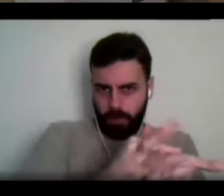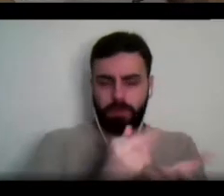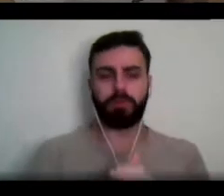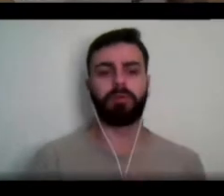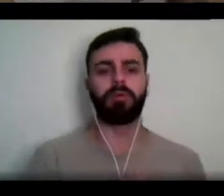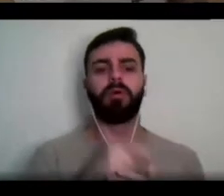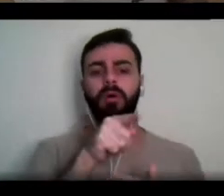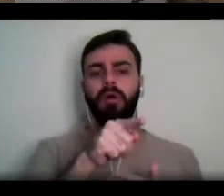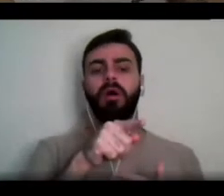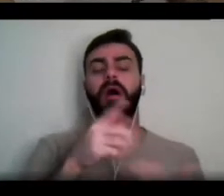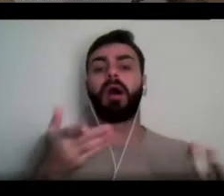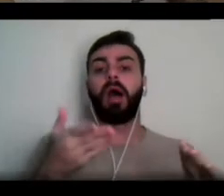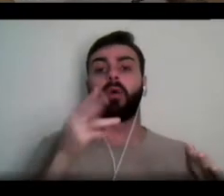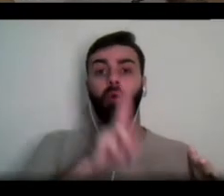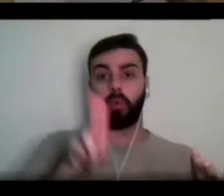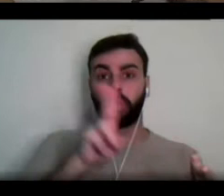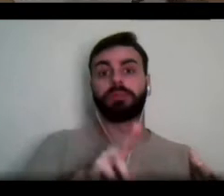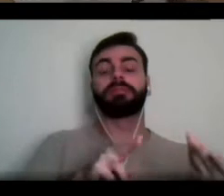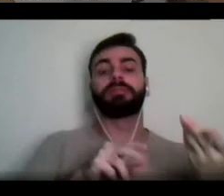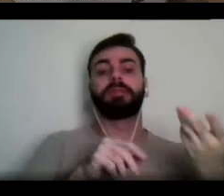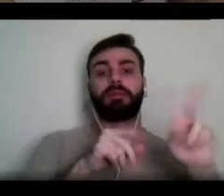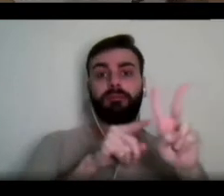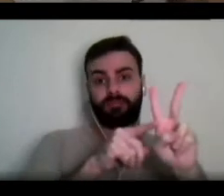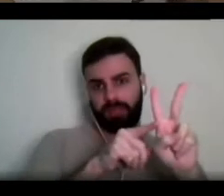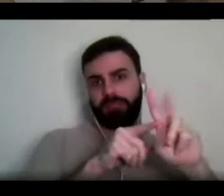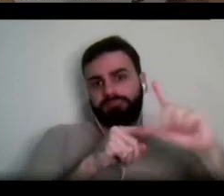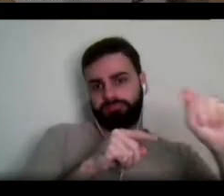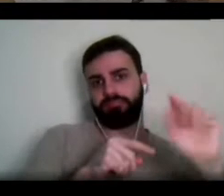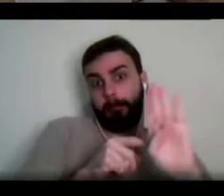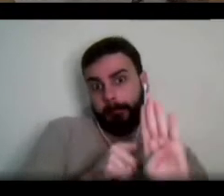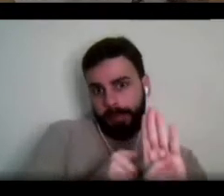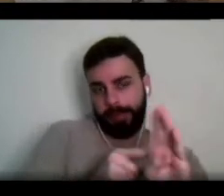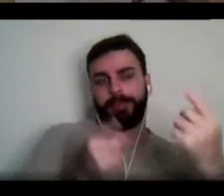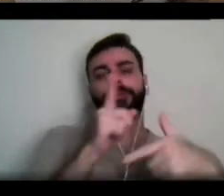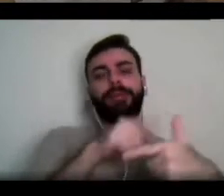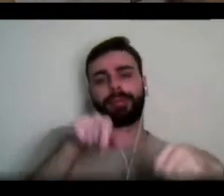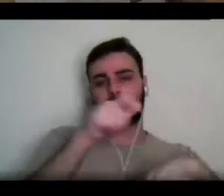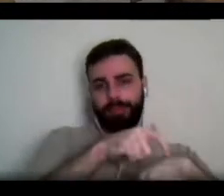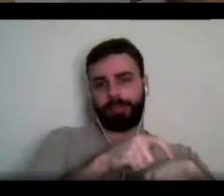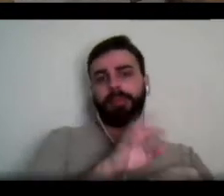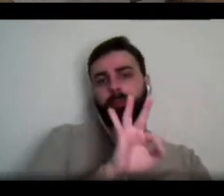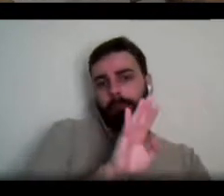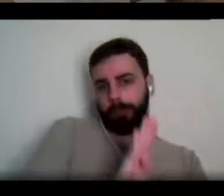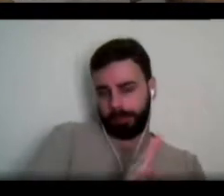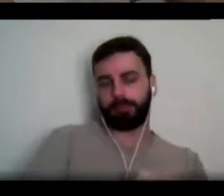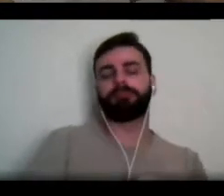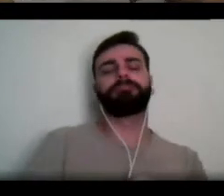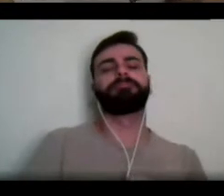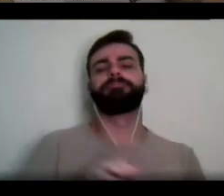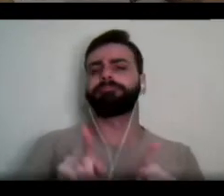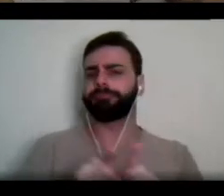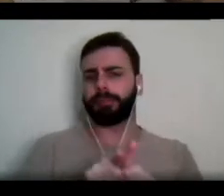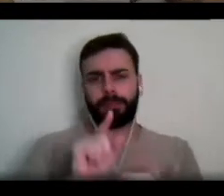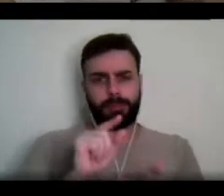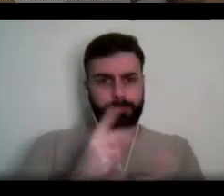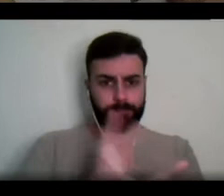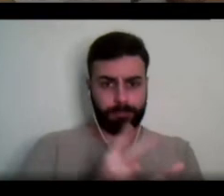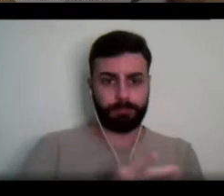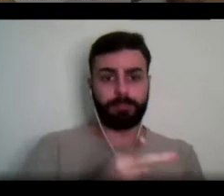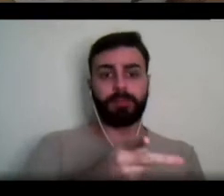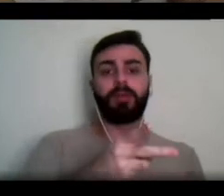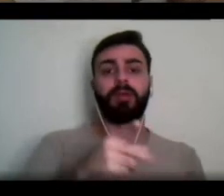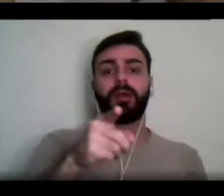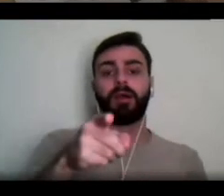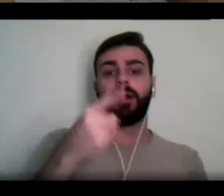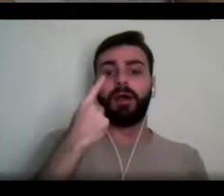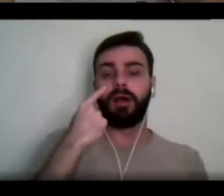coisa, né? Um ΔV sobre um ΔT, só que aqui eu boto um índice B aqui. Esse aqui é o índice A. Eu esqueci